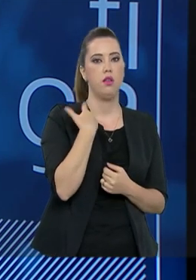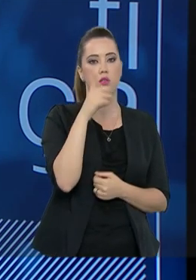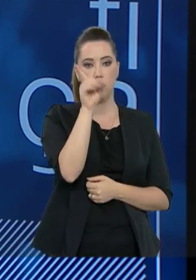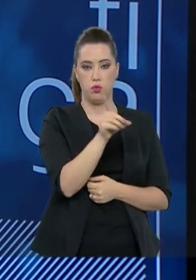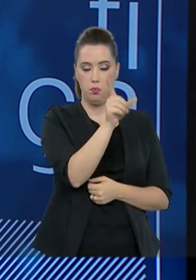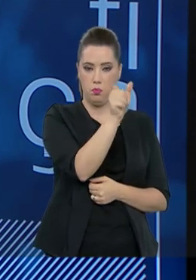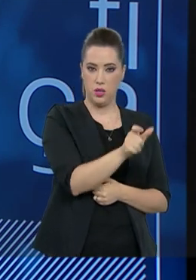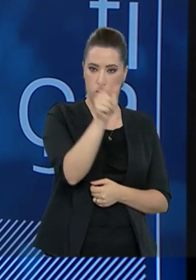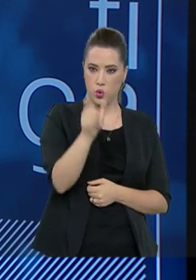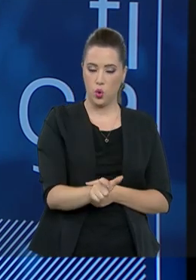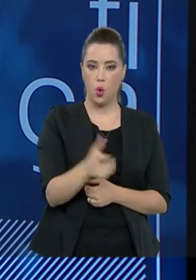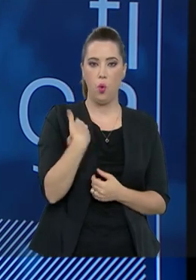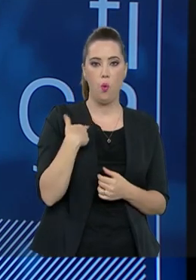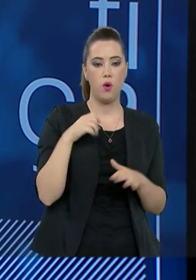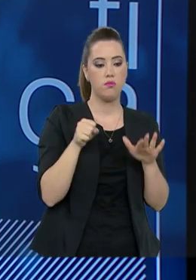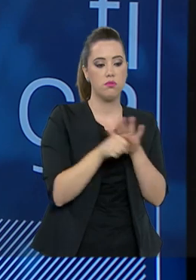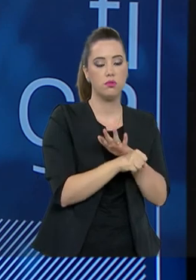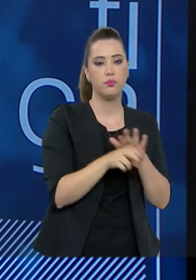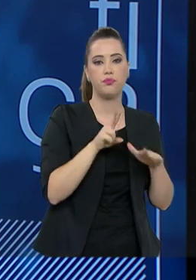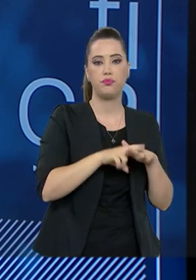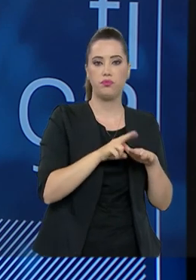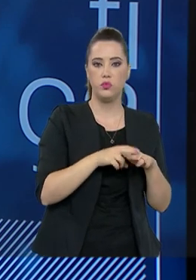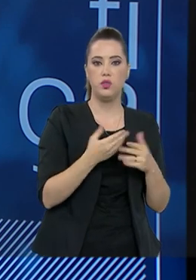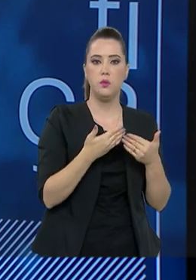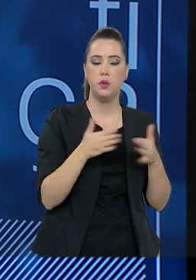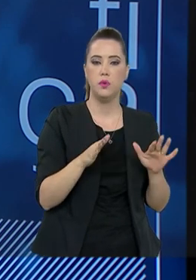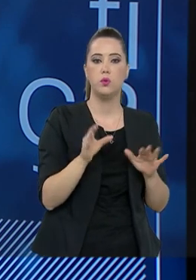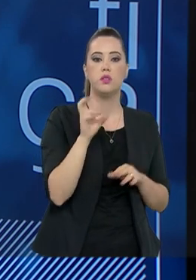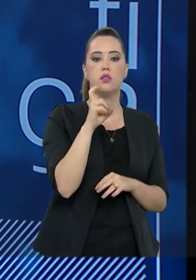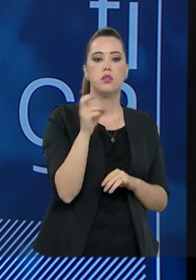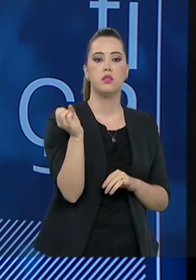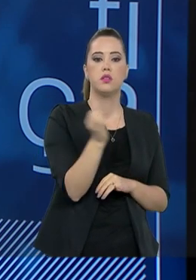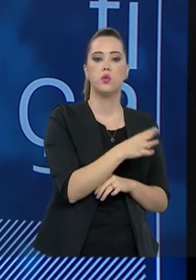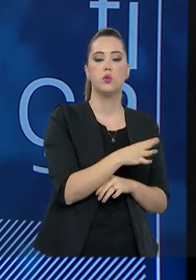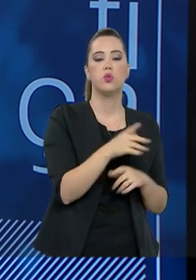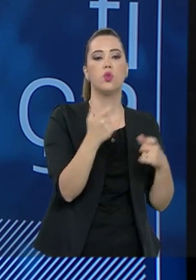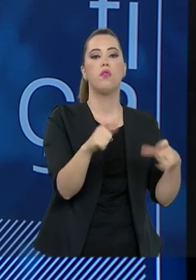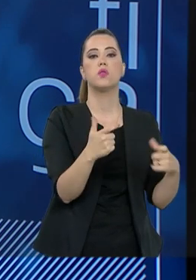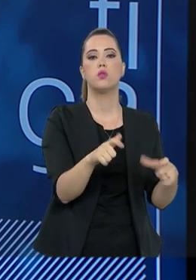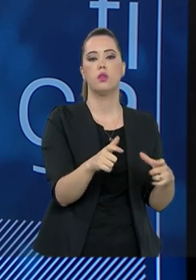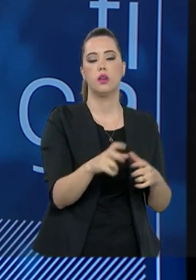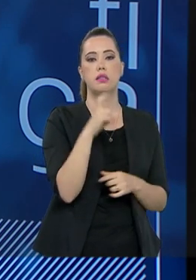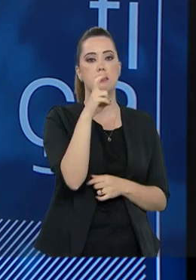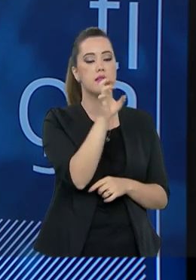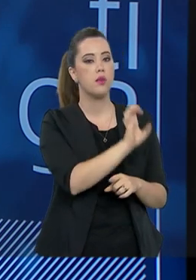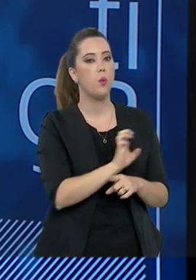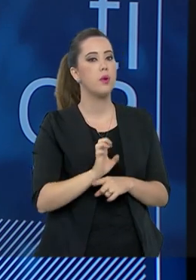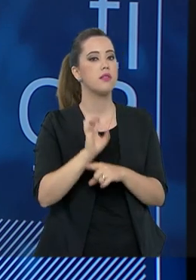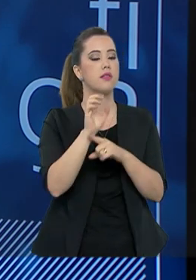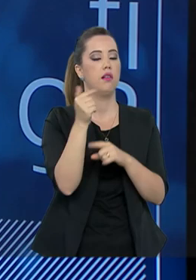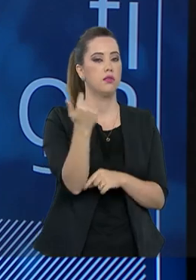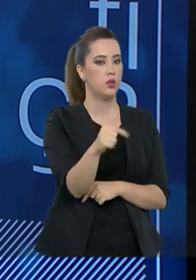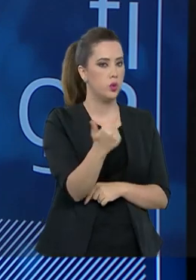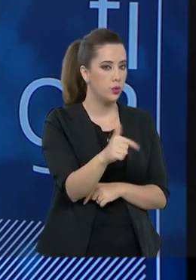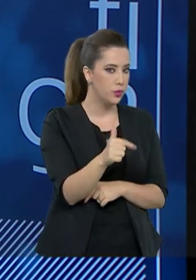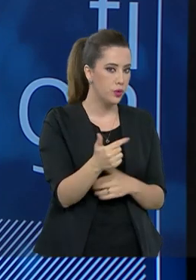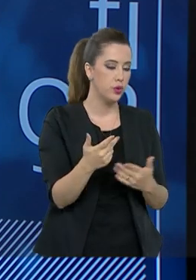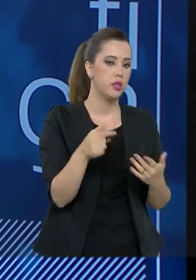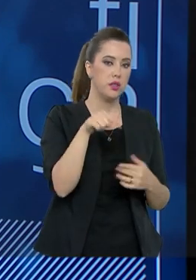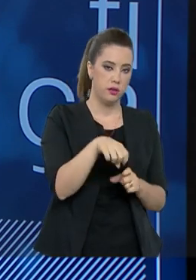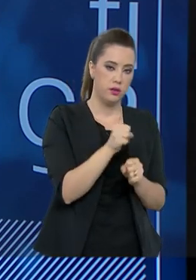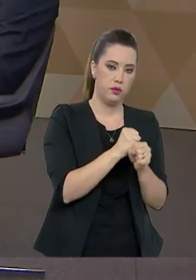com a inauguração de 5 novos laboratórios. Existiam no Brasil 5 estados que não tinham laboratório de DNA em funcionamento e